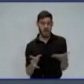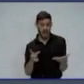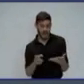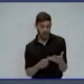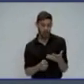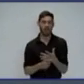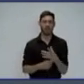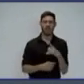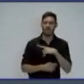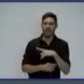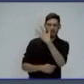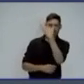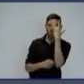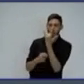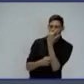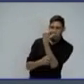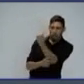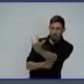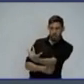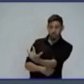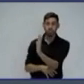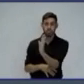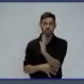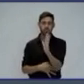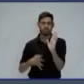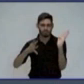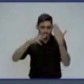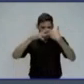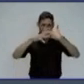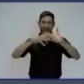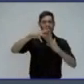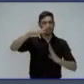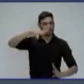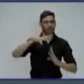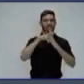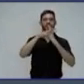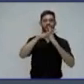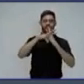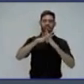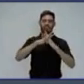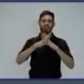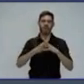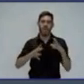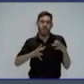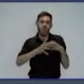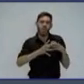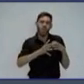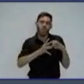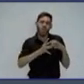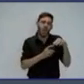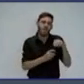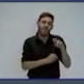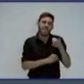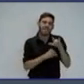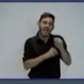os fanáticos, que são cegos pelo radicalismo, e os mercenários, que são cegos